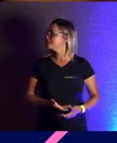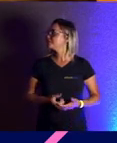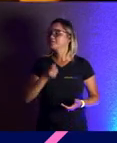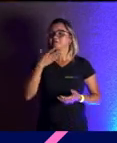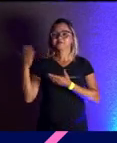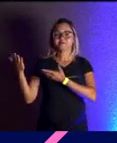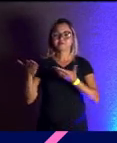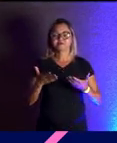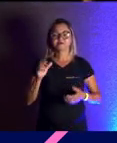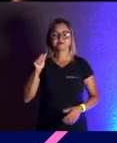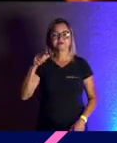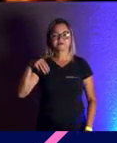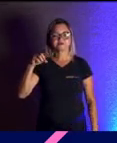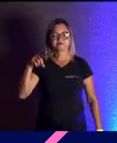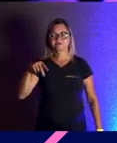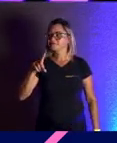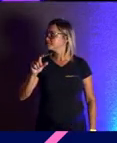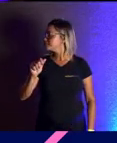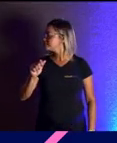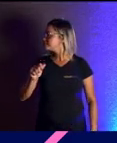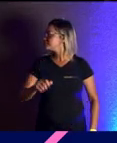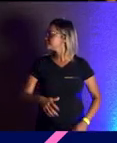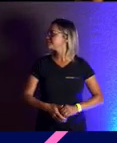Bem-vinda, Amanda. Por favor.